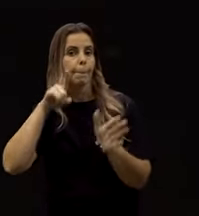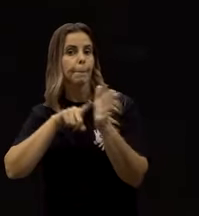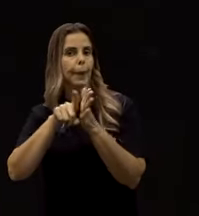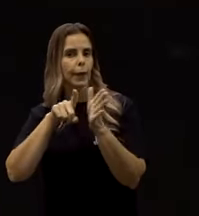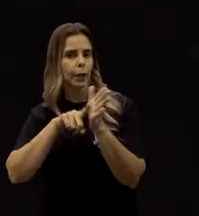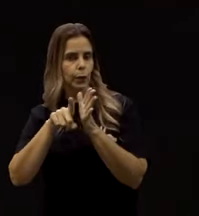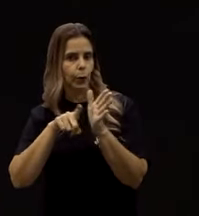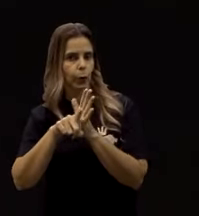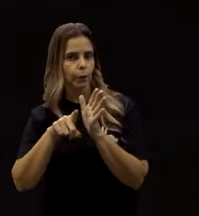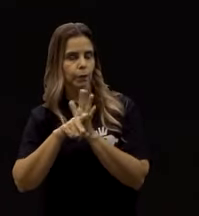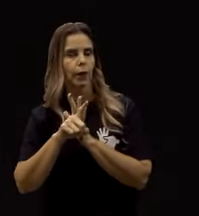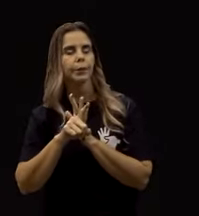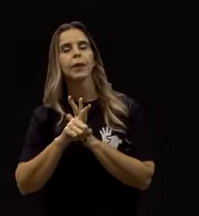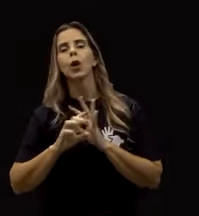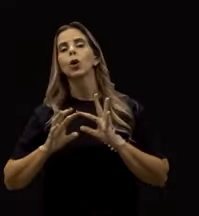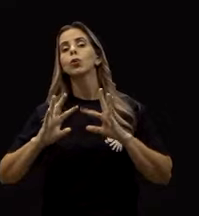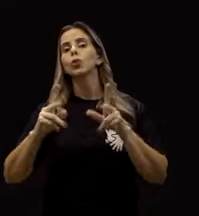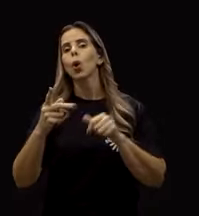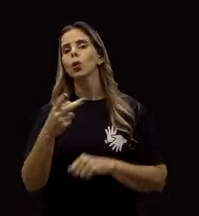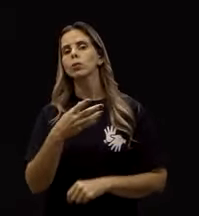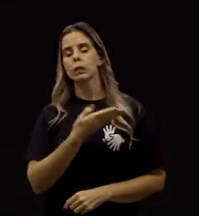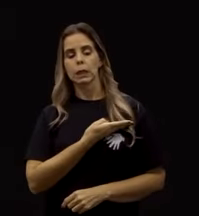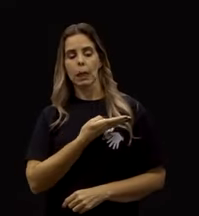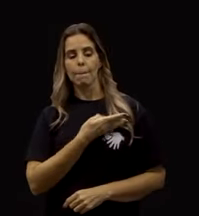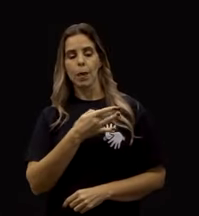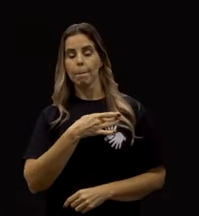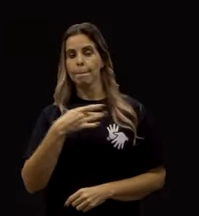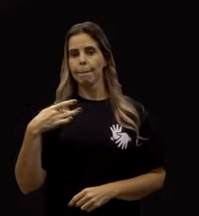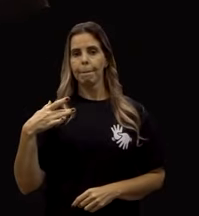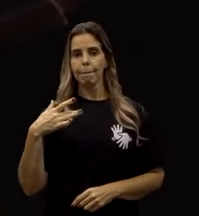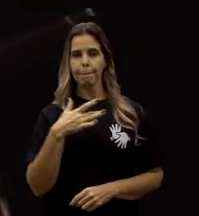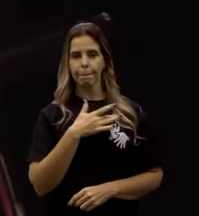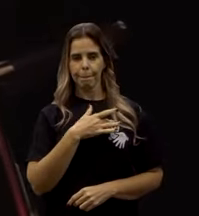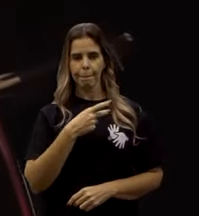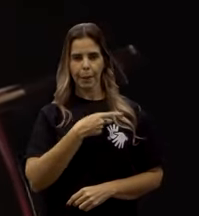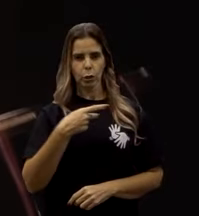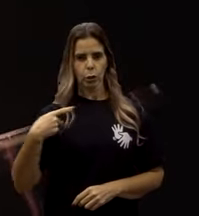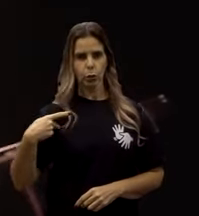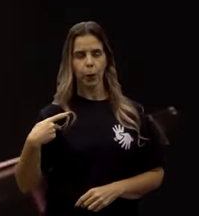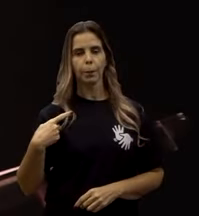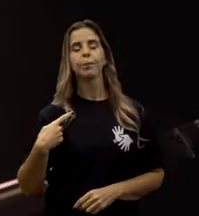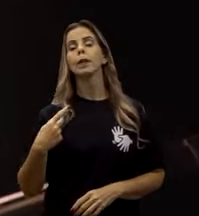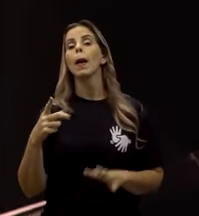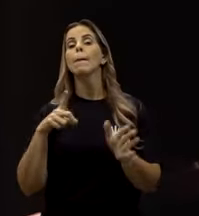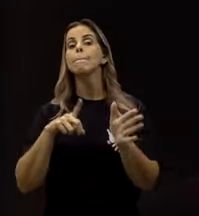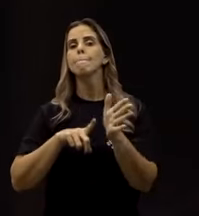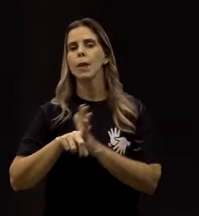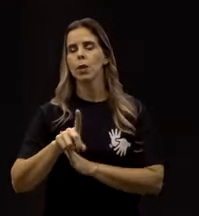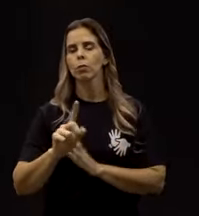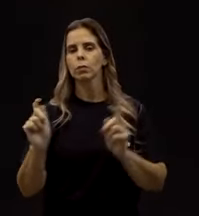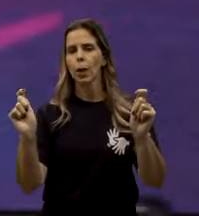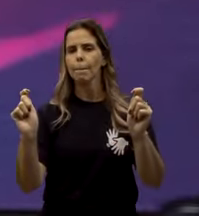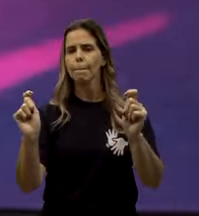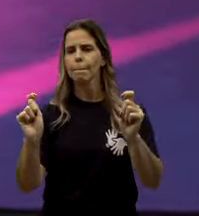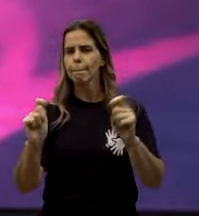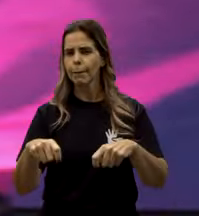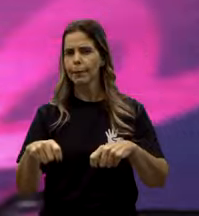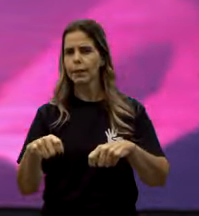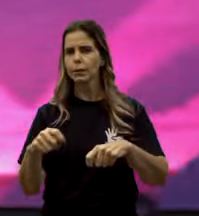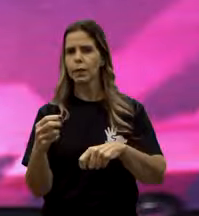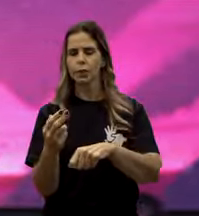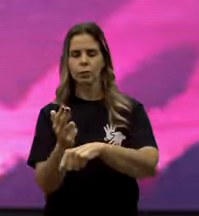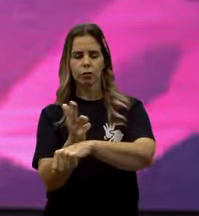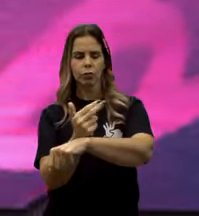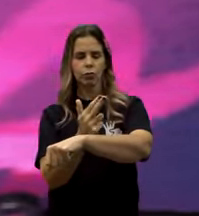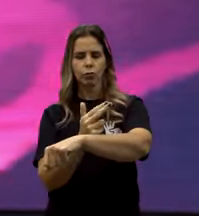amigos pastores abrem caixa de pergunta a pergunta que mais se faz é assim pastor pode tatuagem ou não pode eu não